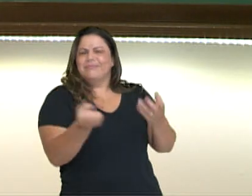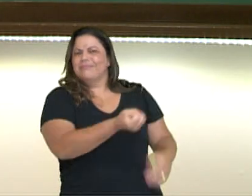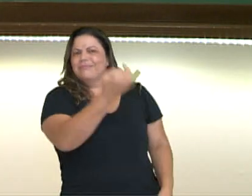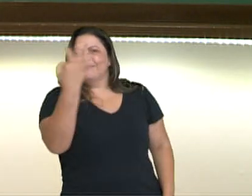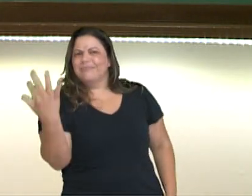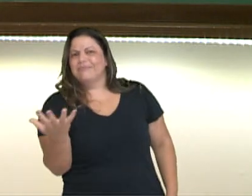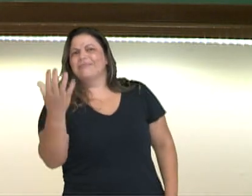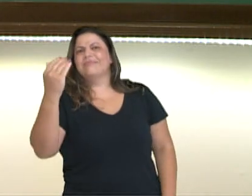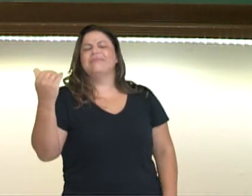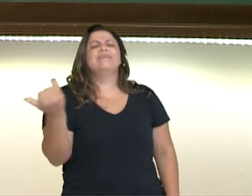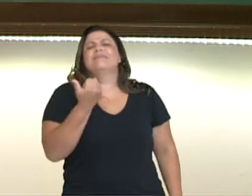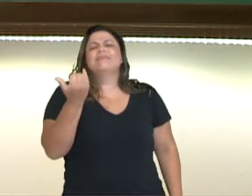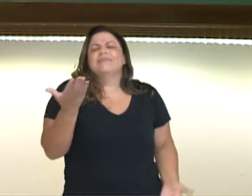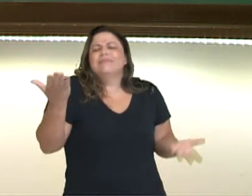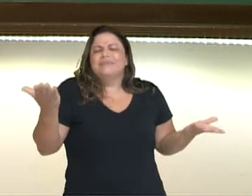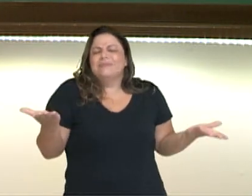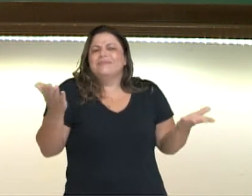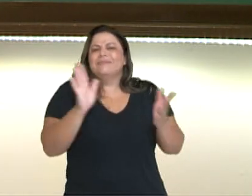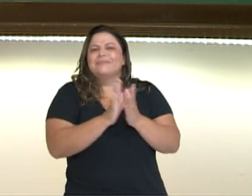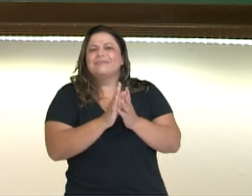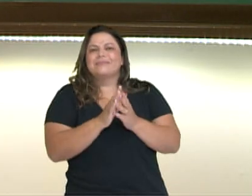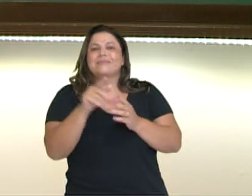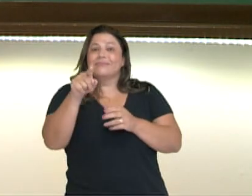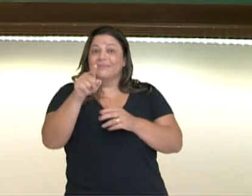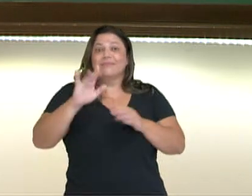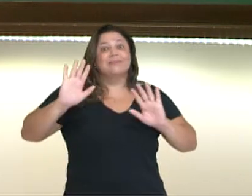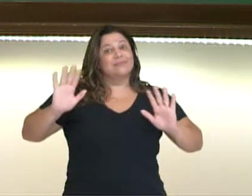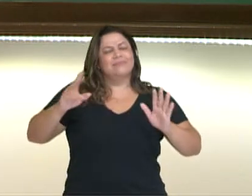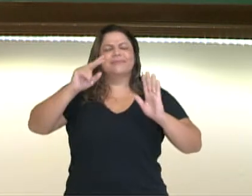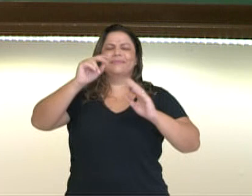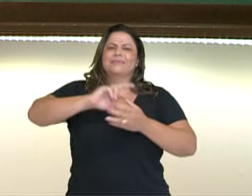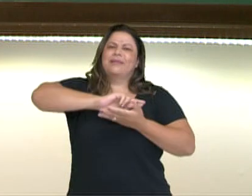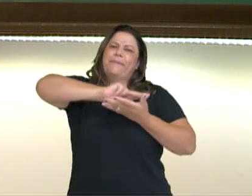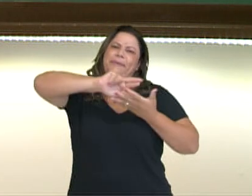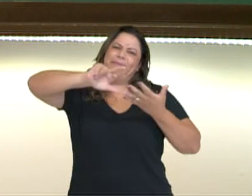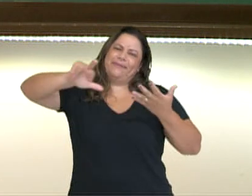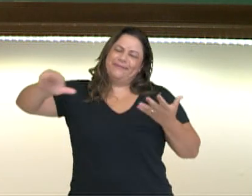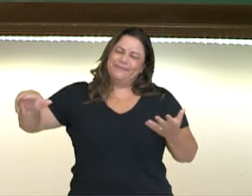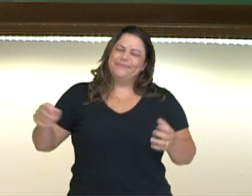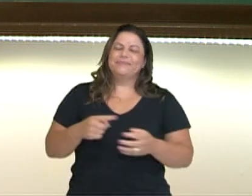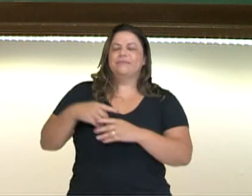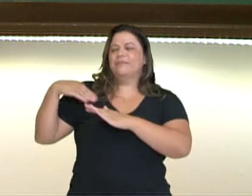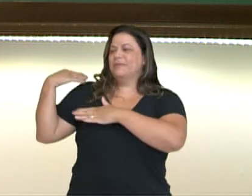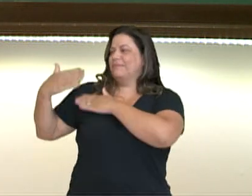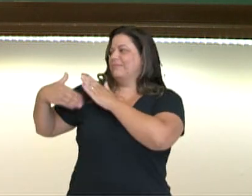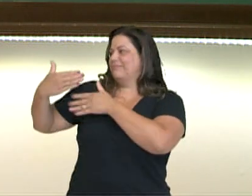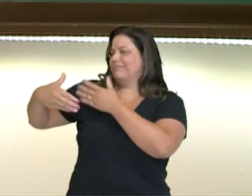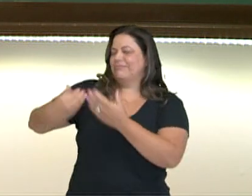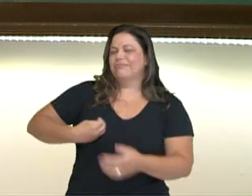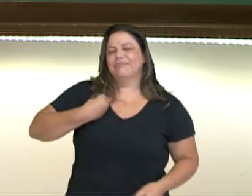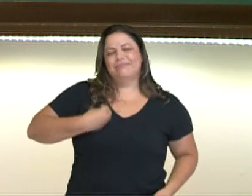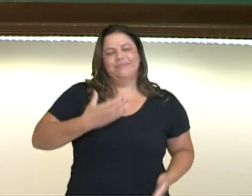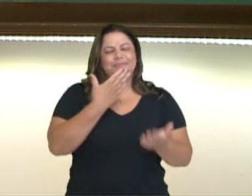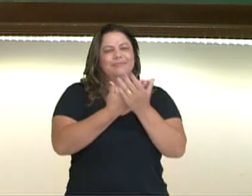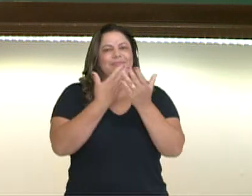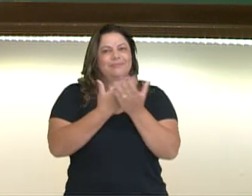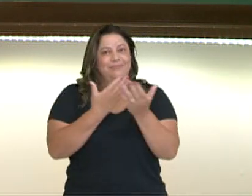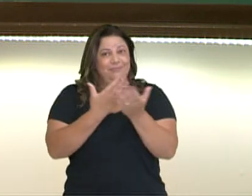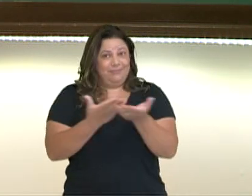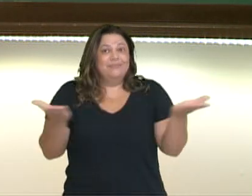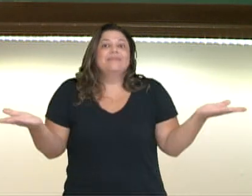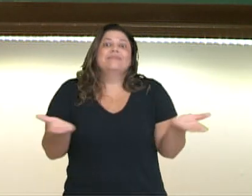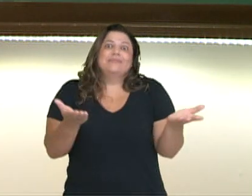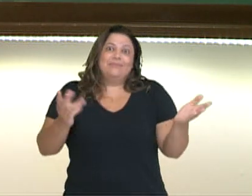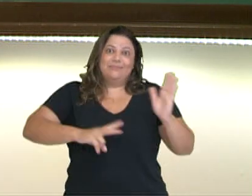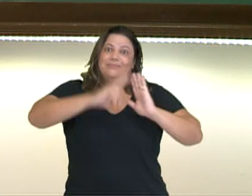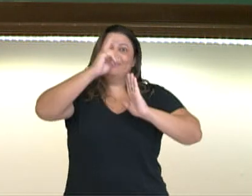Quantos contos? Provavelmente vários, né? Porque ao longo da sua carreira estudantil, você já